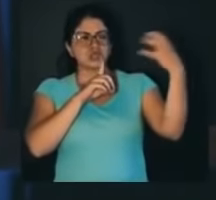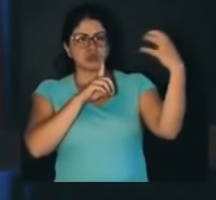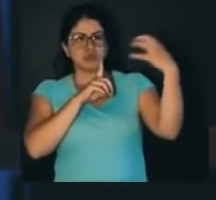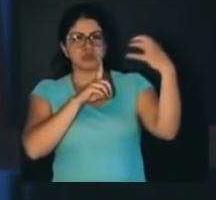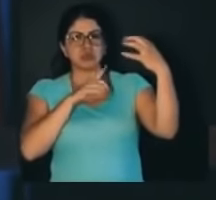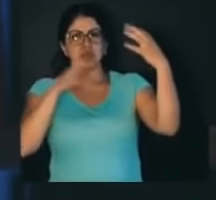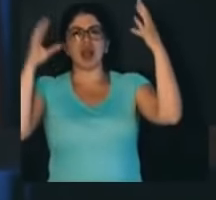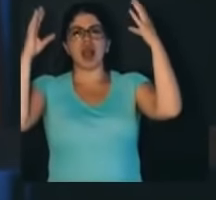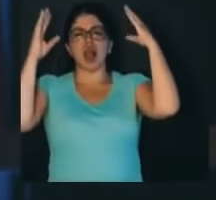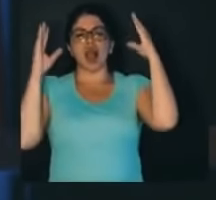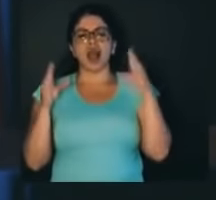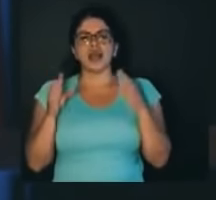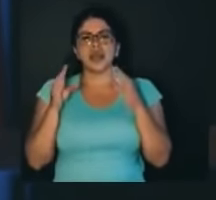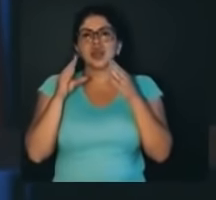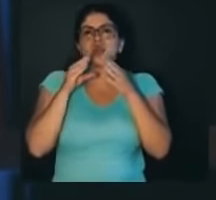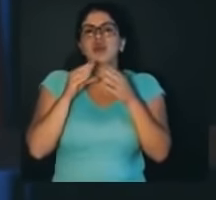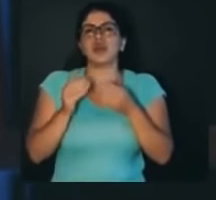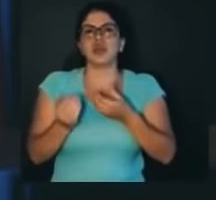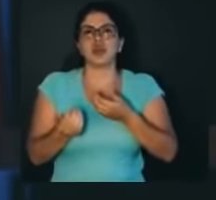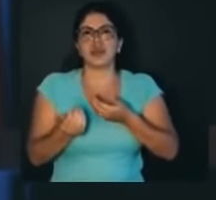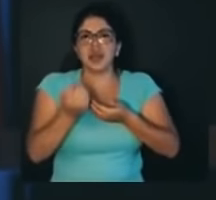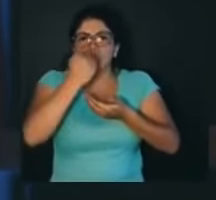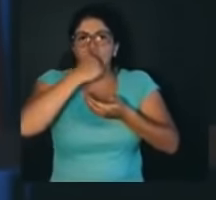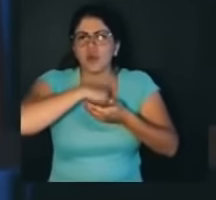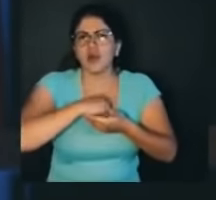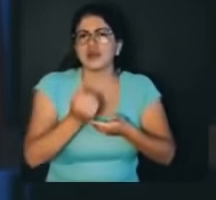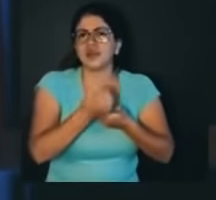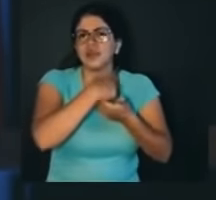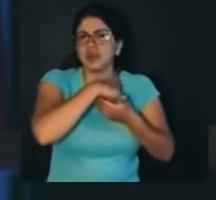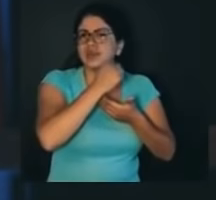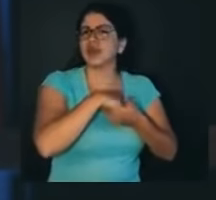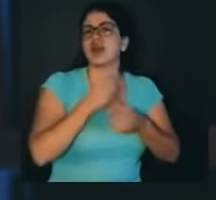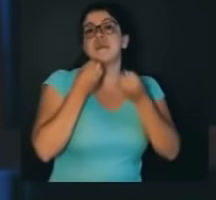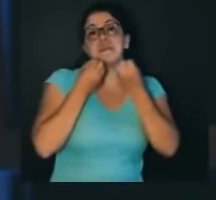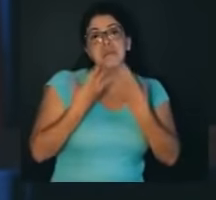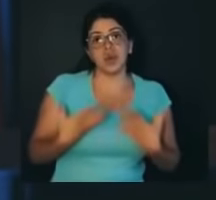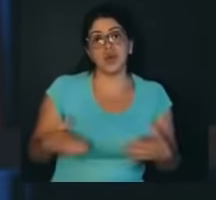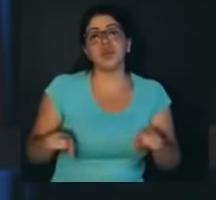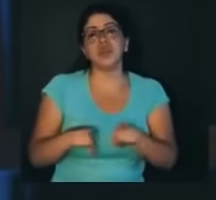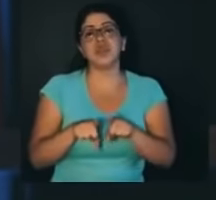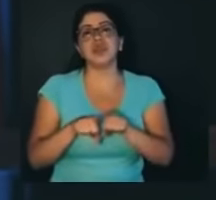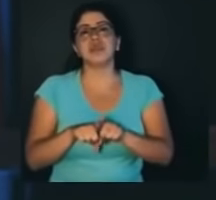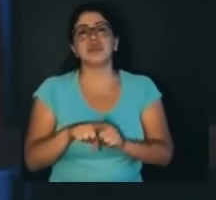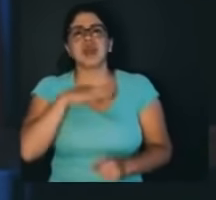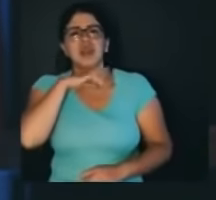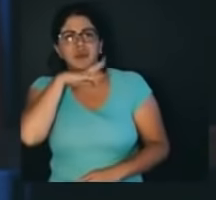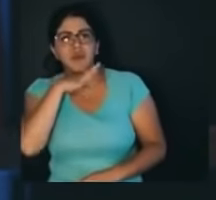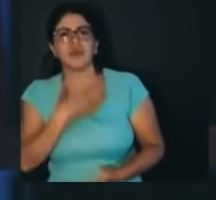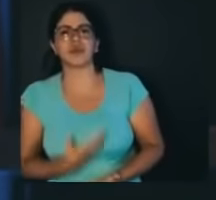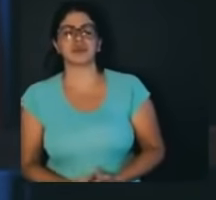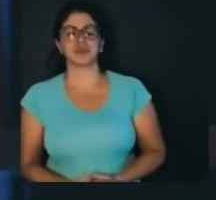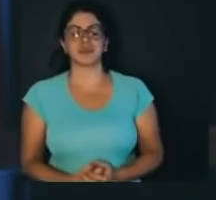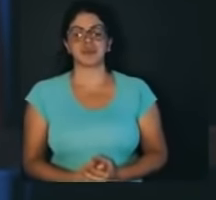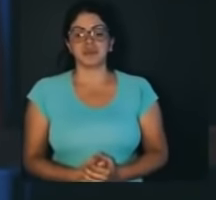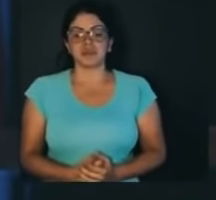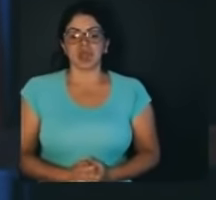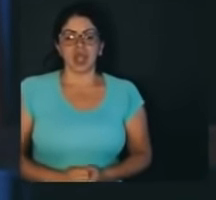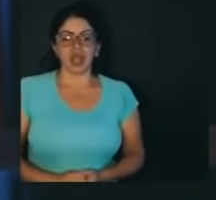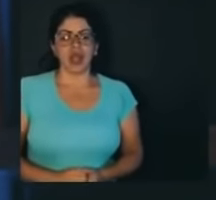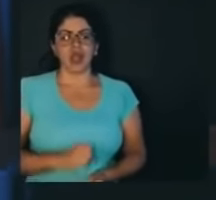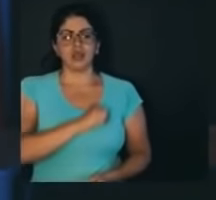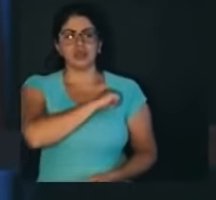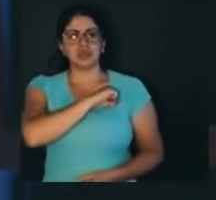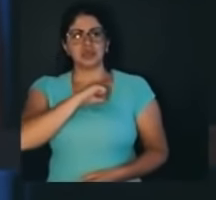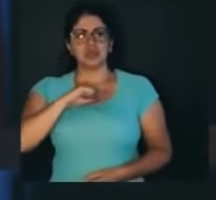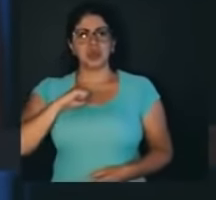estavam muito preocupados com a parte externa da vida, ou seja, eles estavam mais preocupados com a aparência e